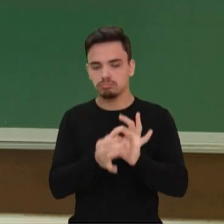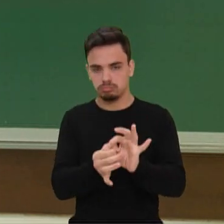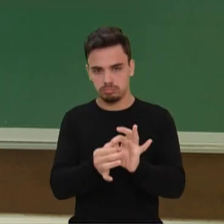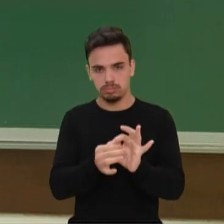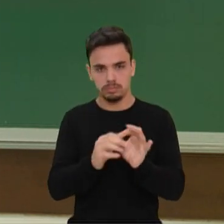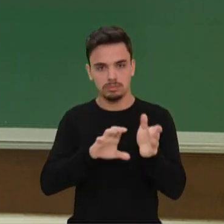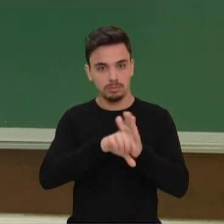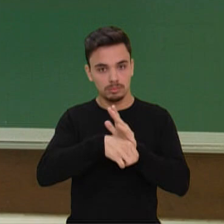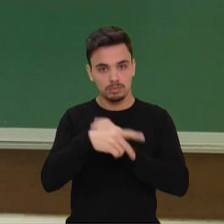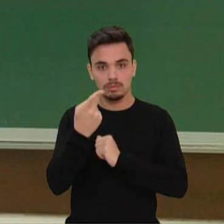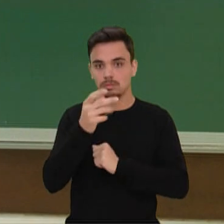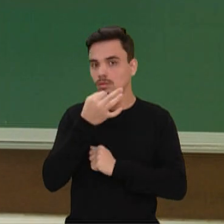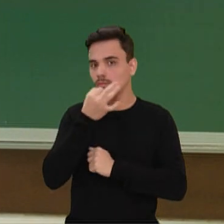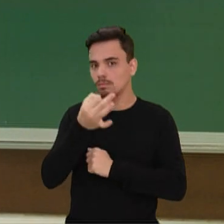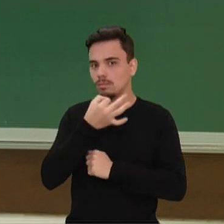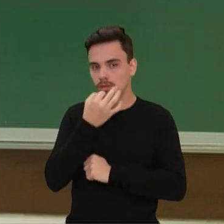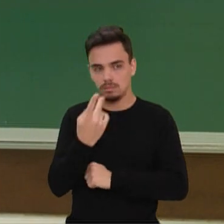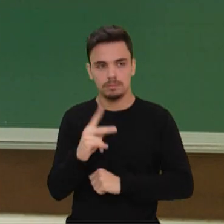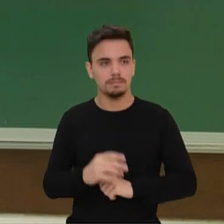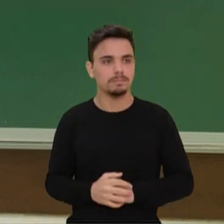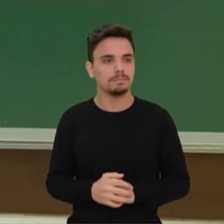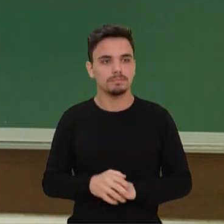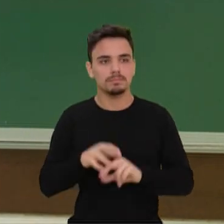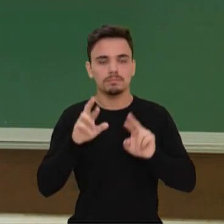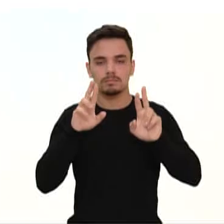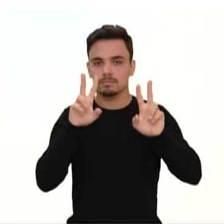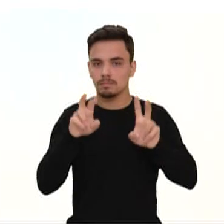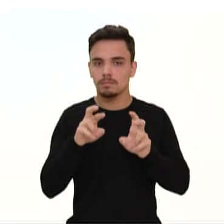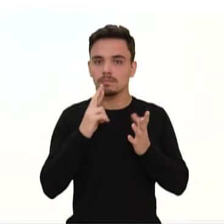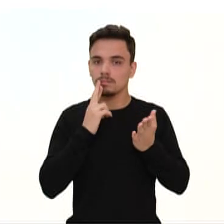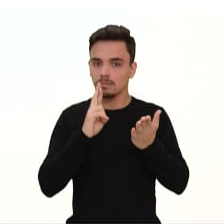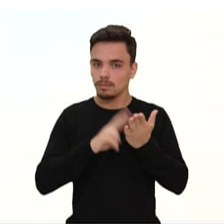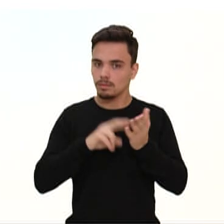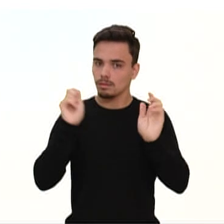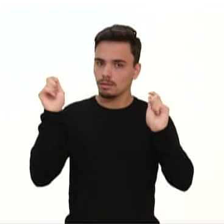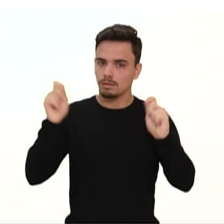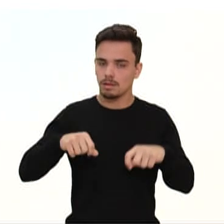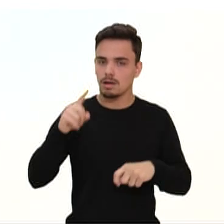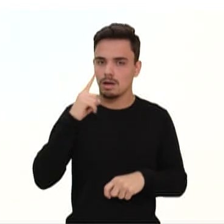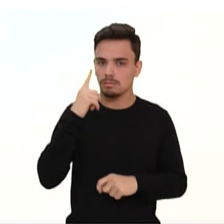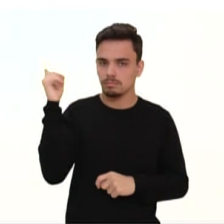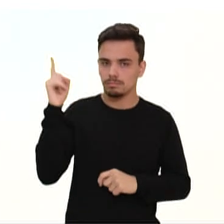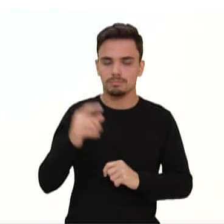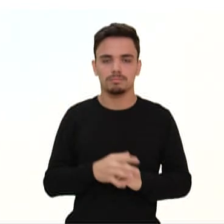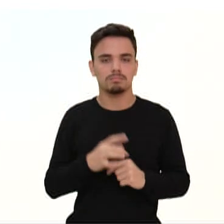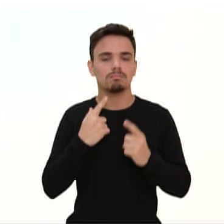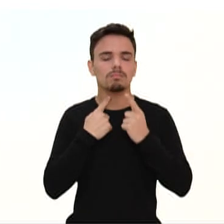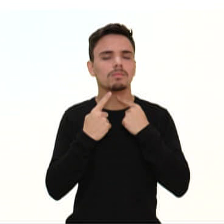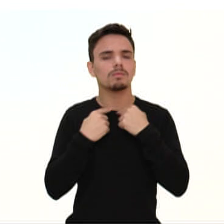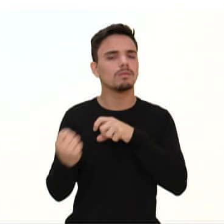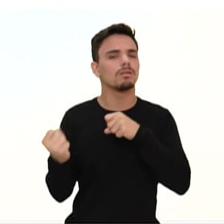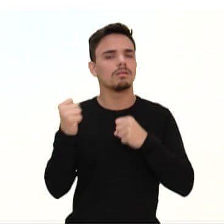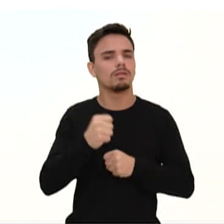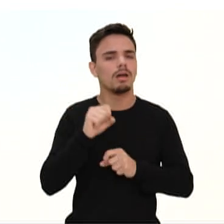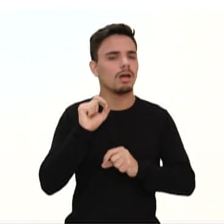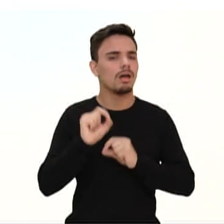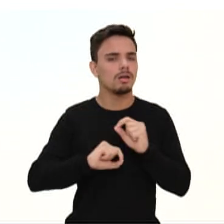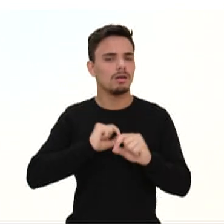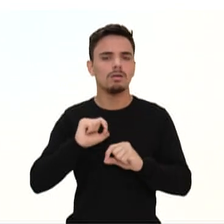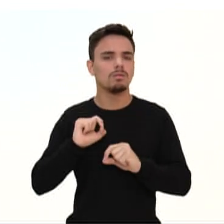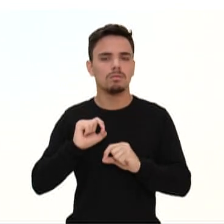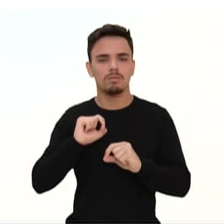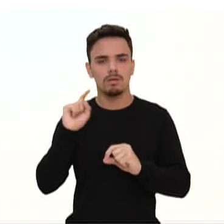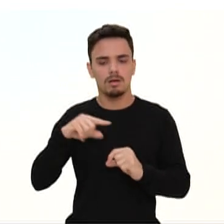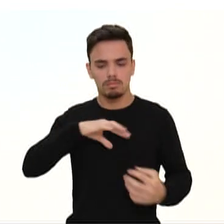suas próprias palavras. Uma resposta possível, então, seria a seguinte: vontade de poder é aquilo que o